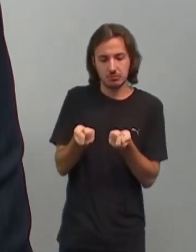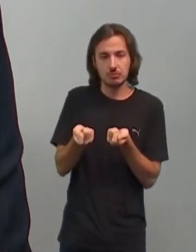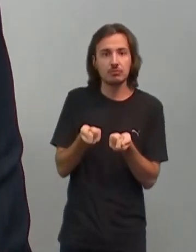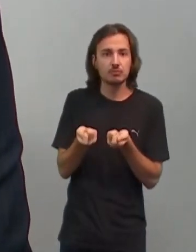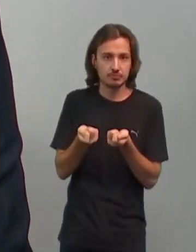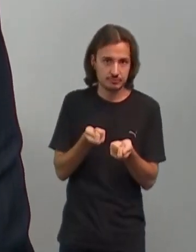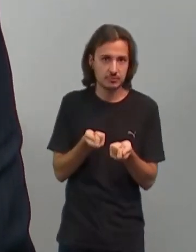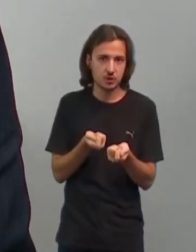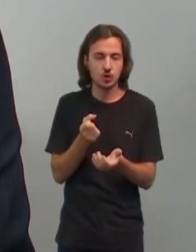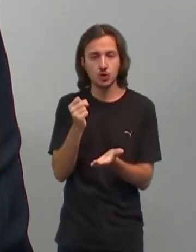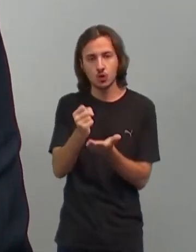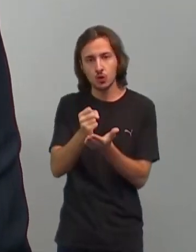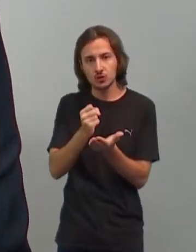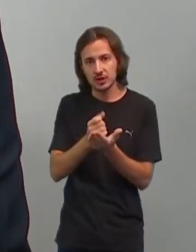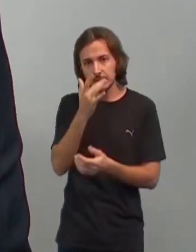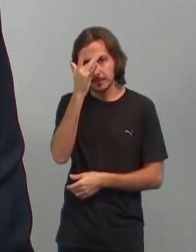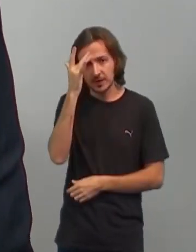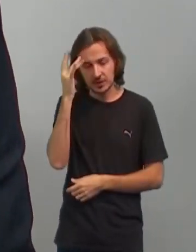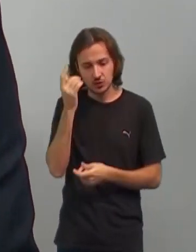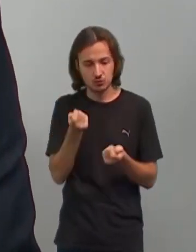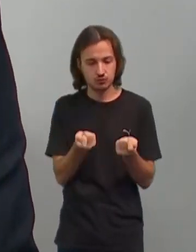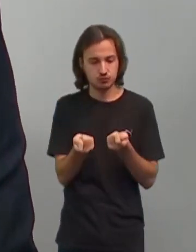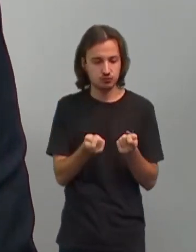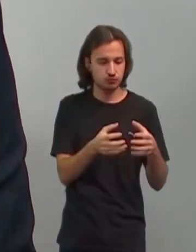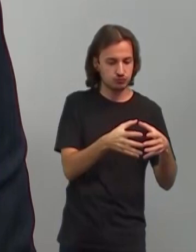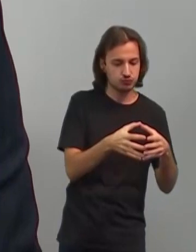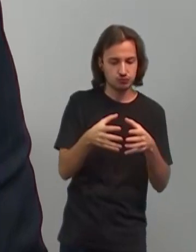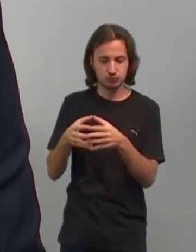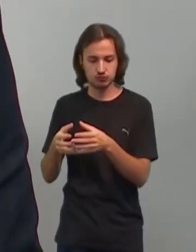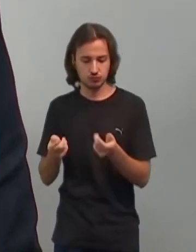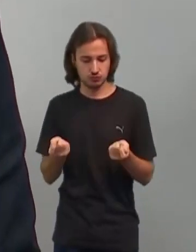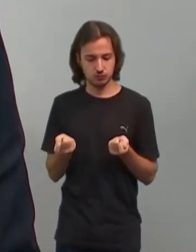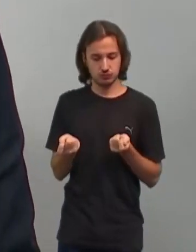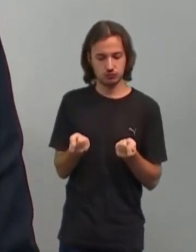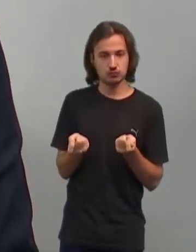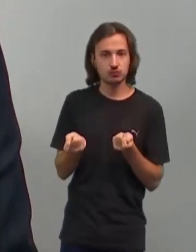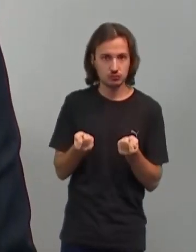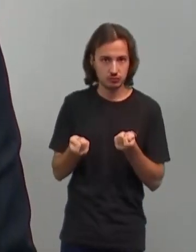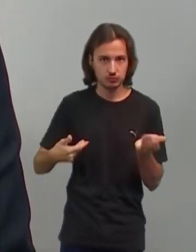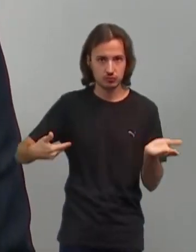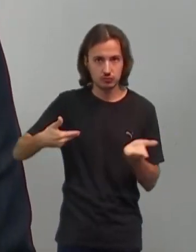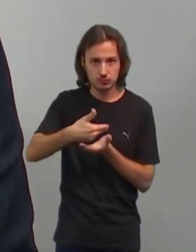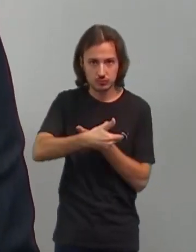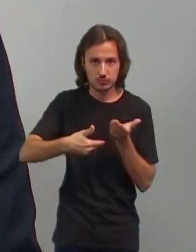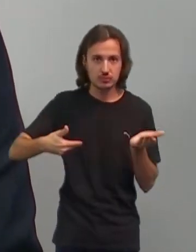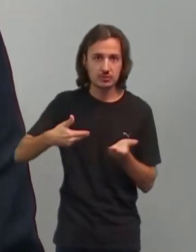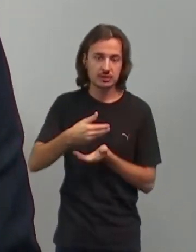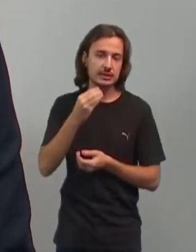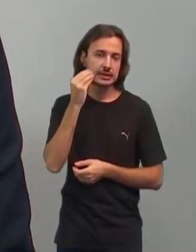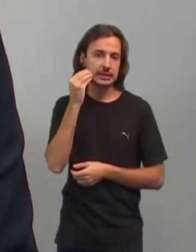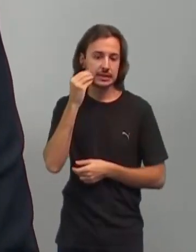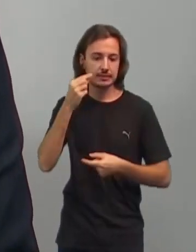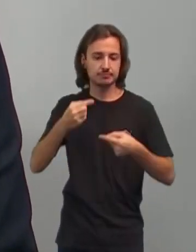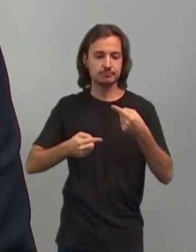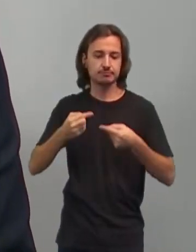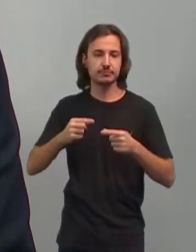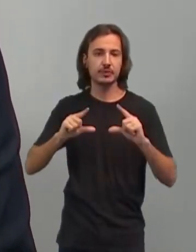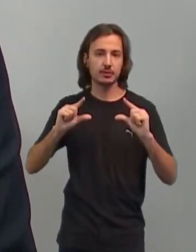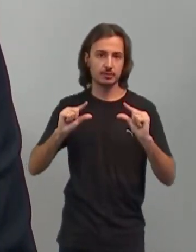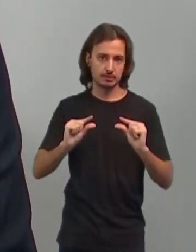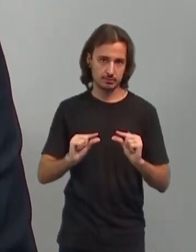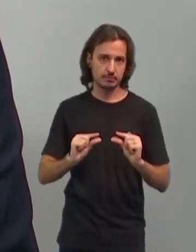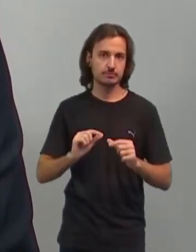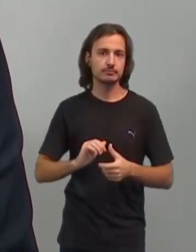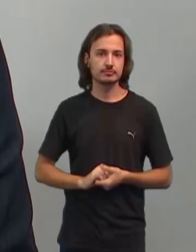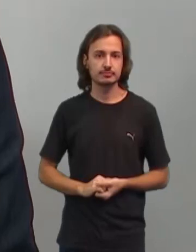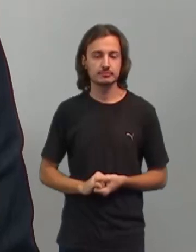de mediadores, autorizar a criação da Câmara de Prevenção e Resolução Administrativa de Conflitos, definir princípios